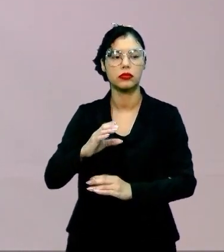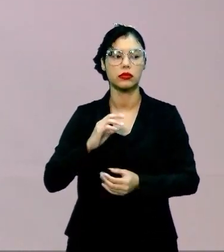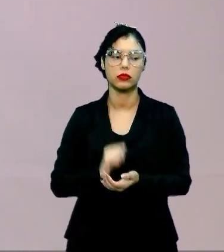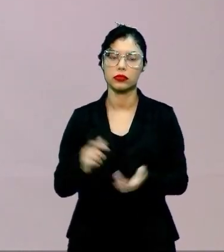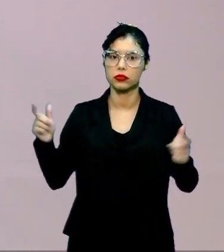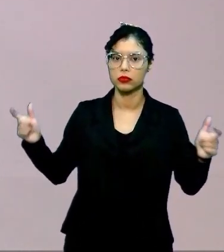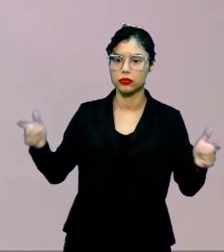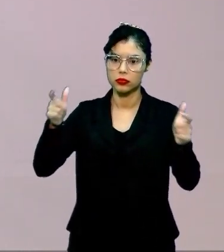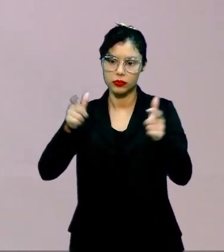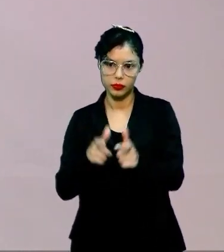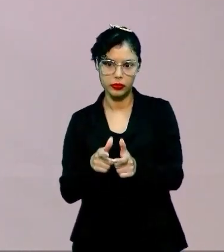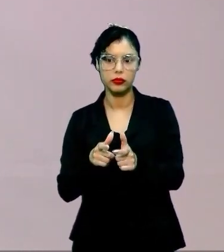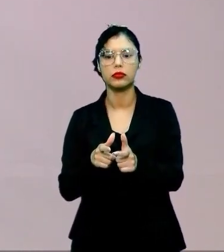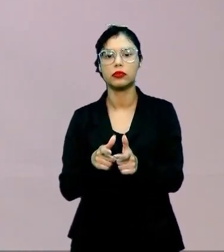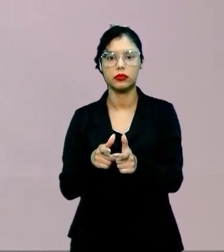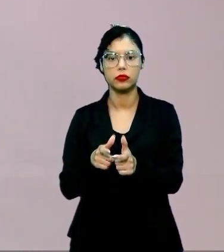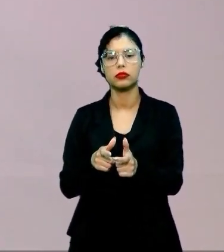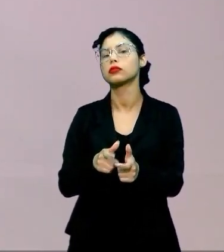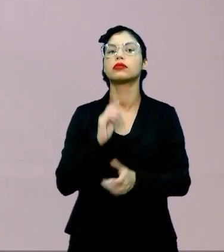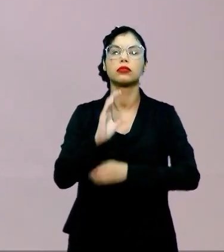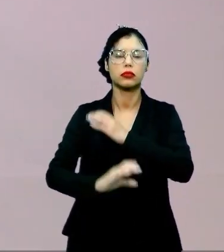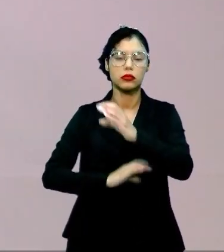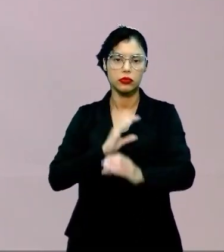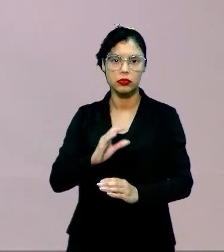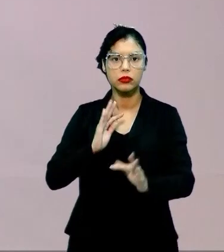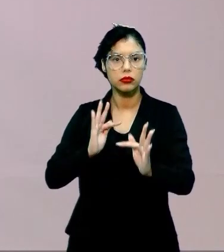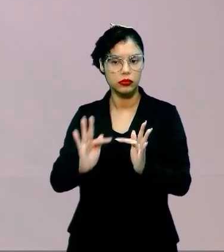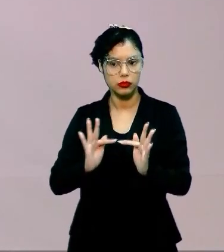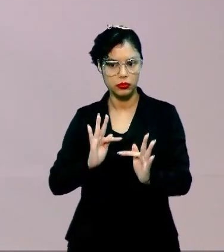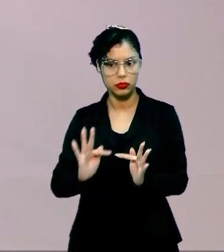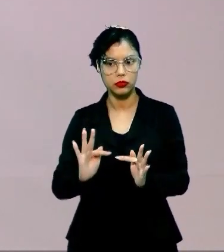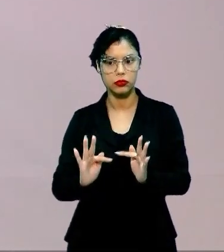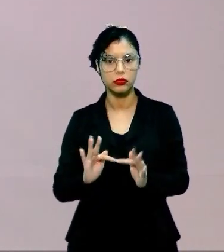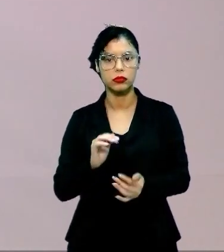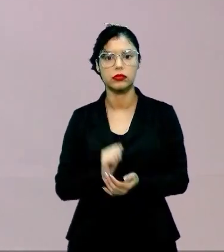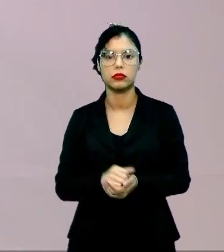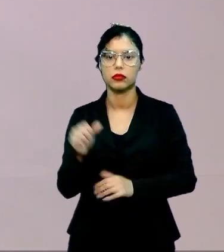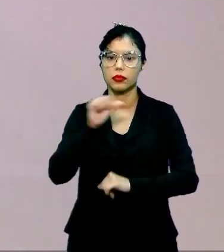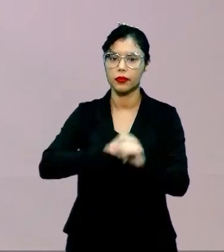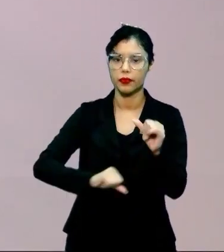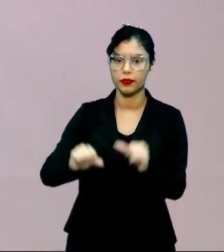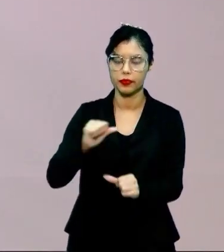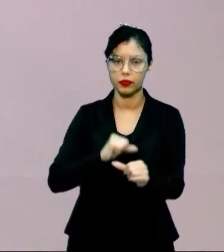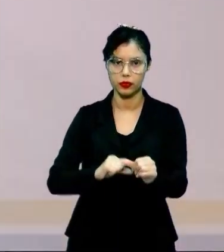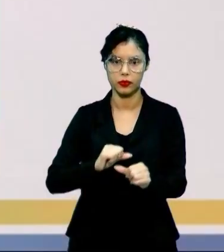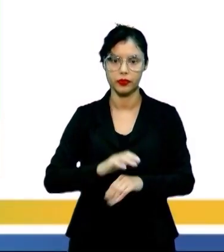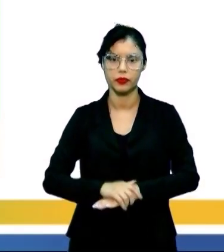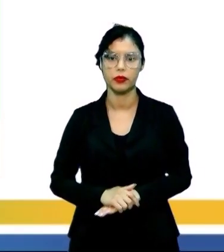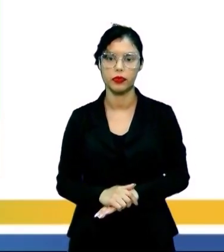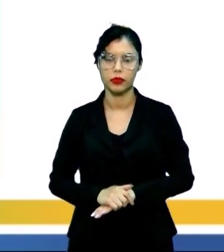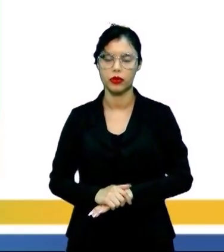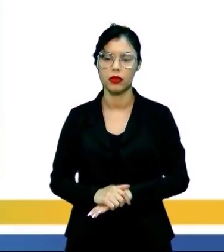ciclo pequeno é chamado de ciclo físico. A água só mudou de estado.